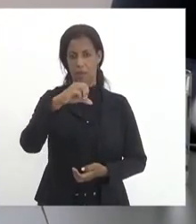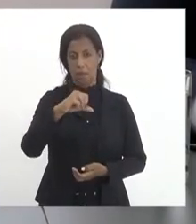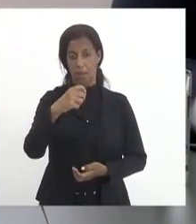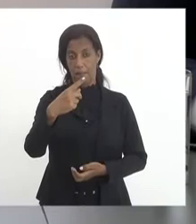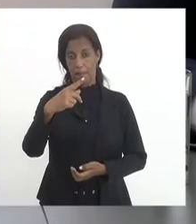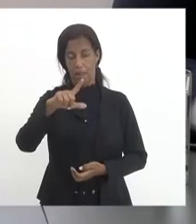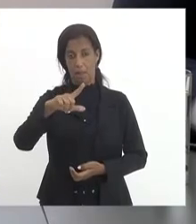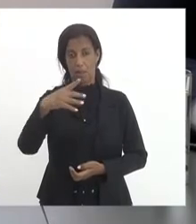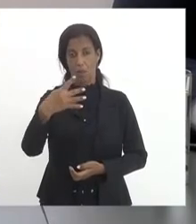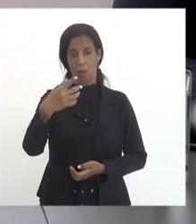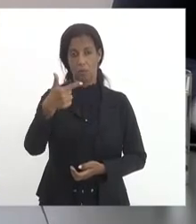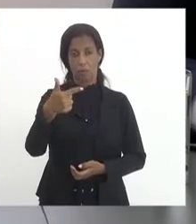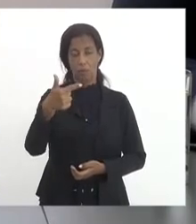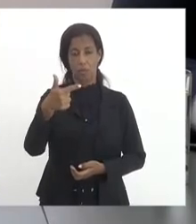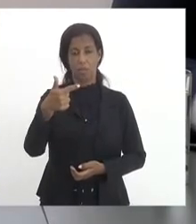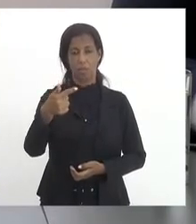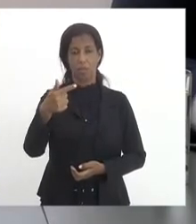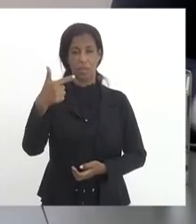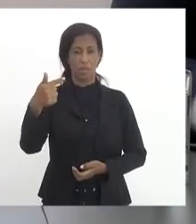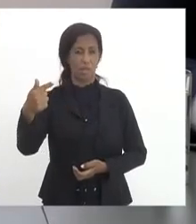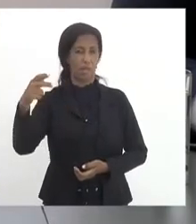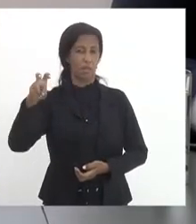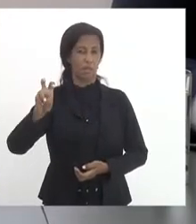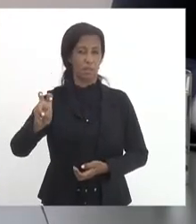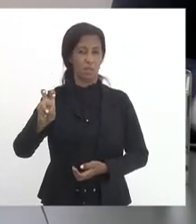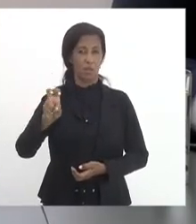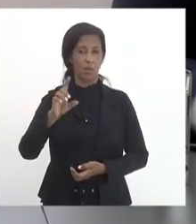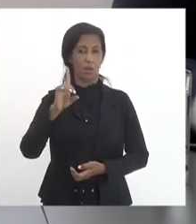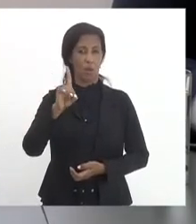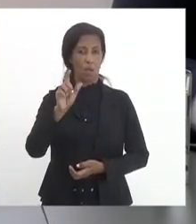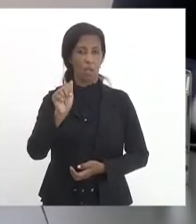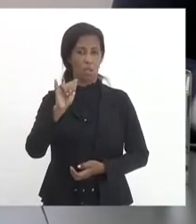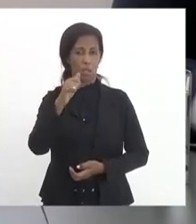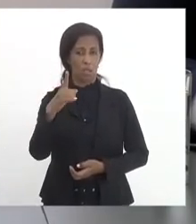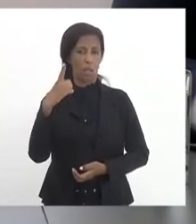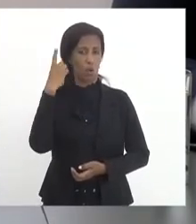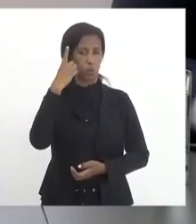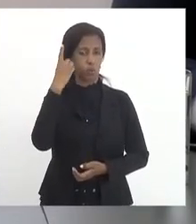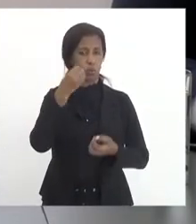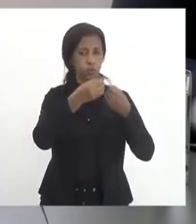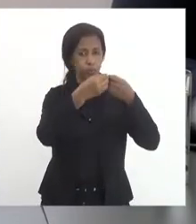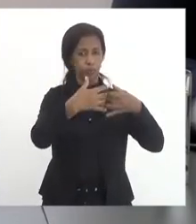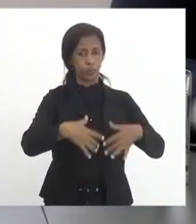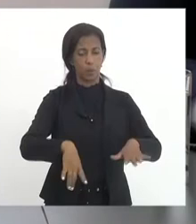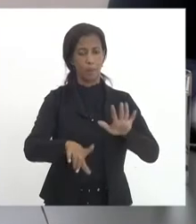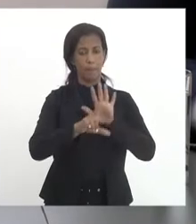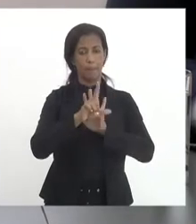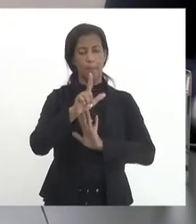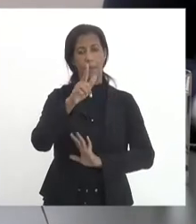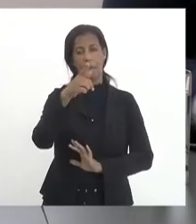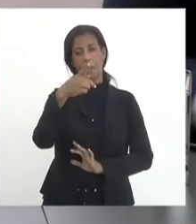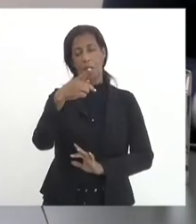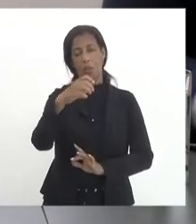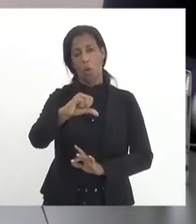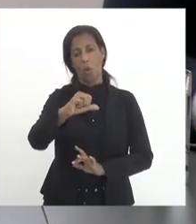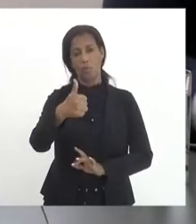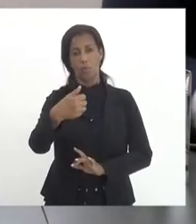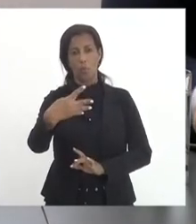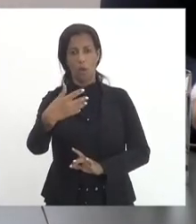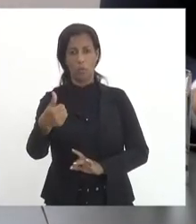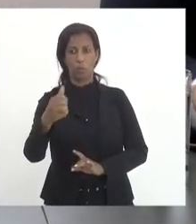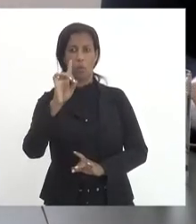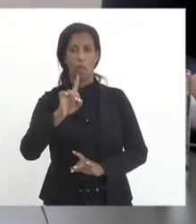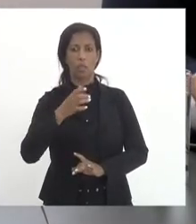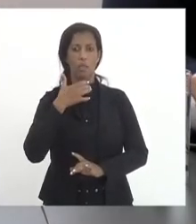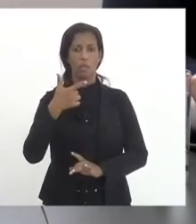de lei 4275/2021, autoria do deputado Daniel Librelon, parecer pela prejudicabilidade pela lei 9141 de dezembro de